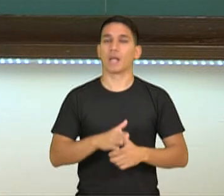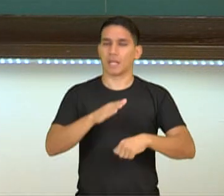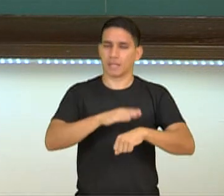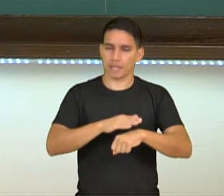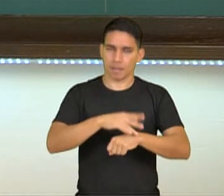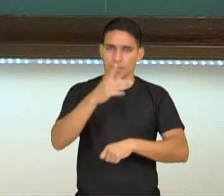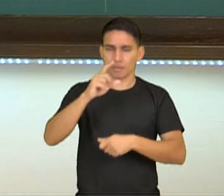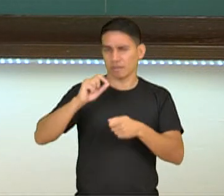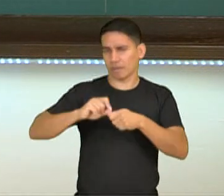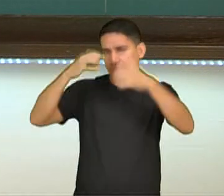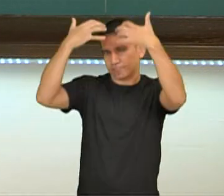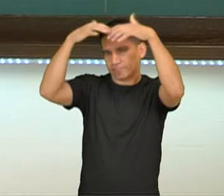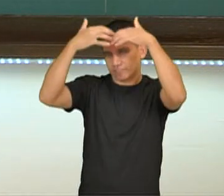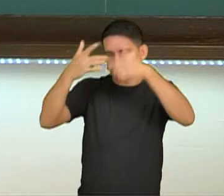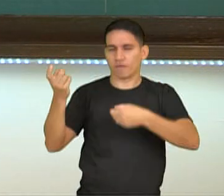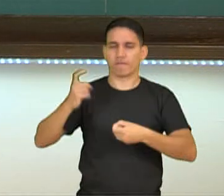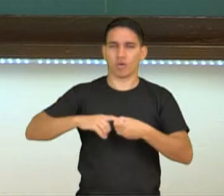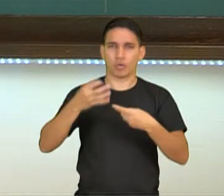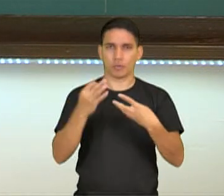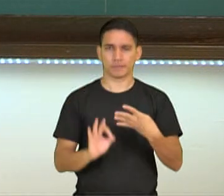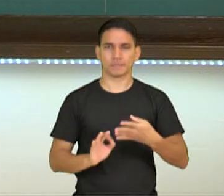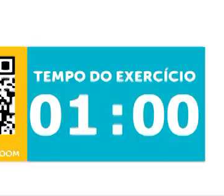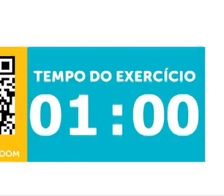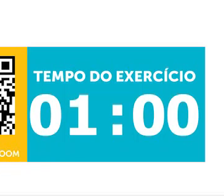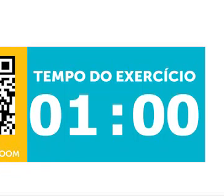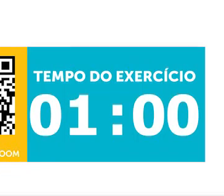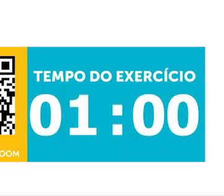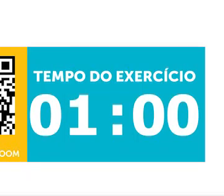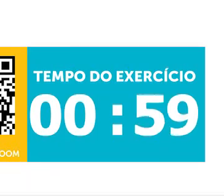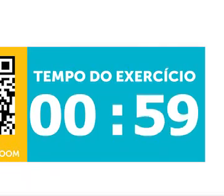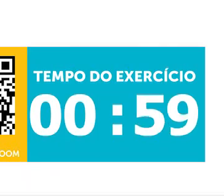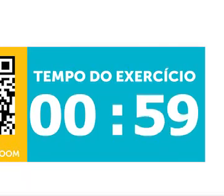dar um tempinho para vocês pensarem, a professora já retoma aqui para fazer a correção.